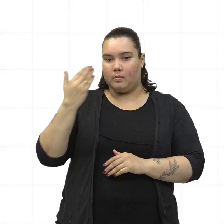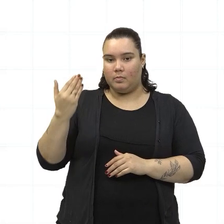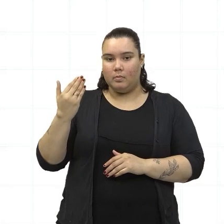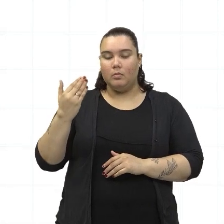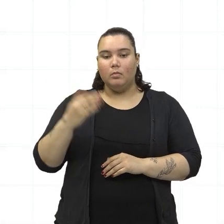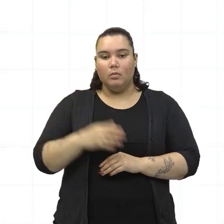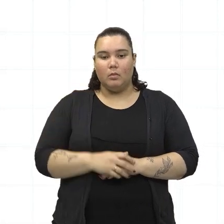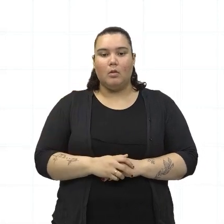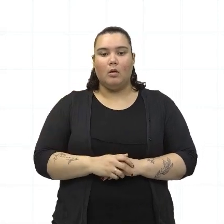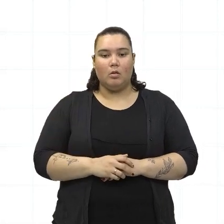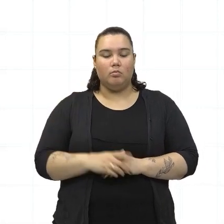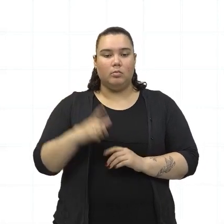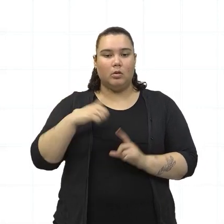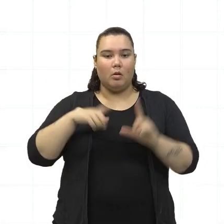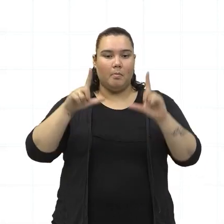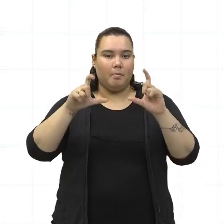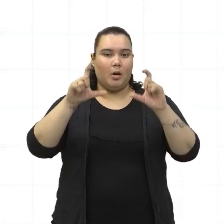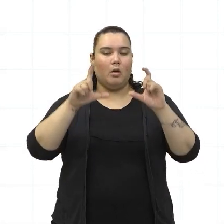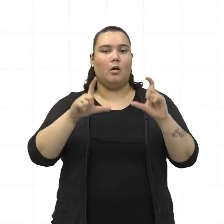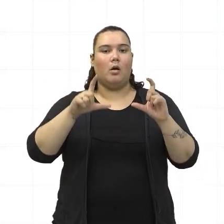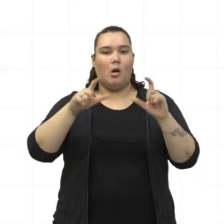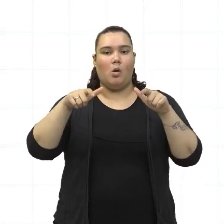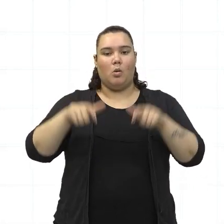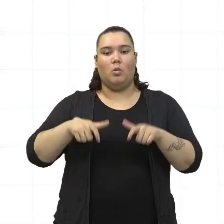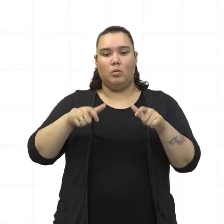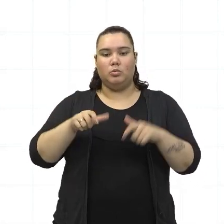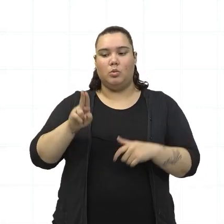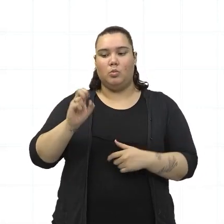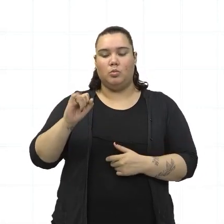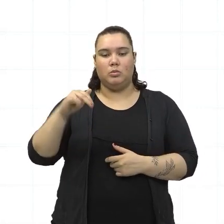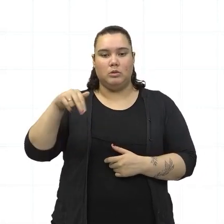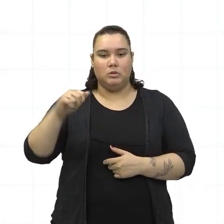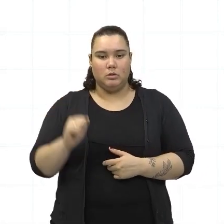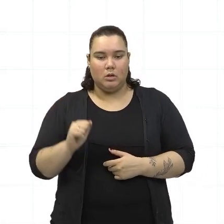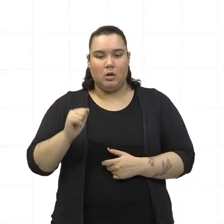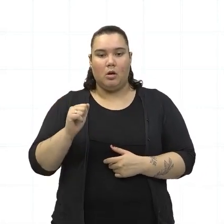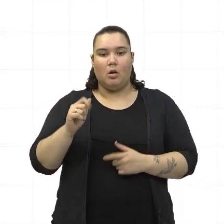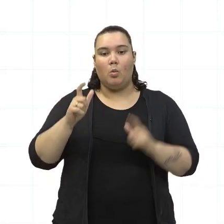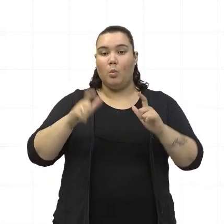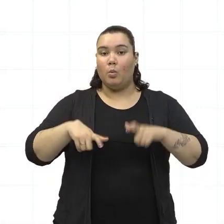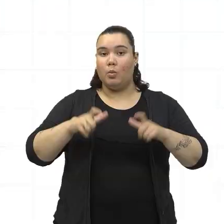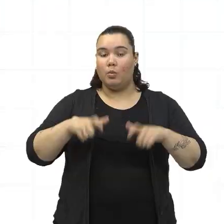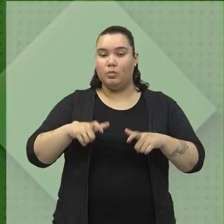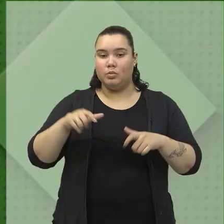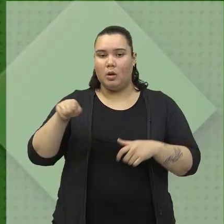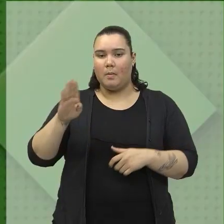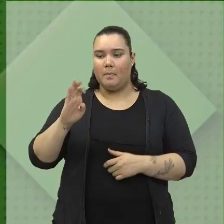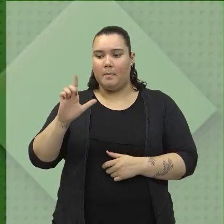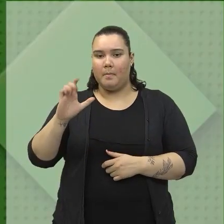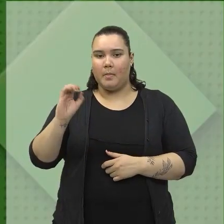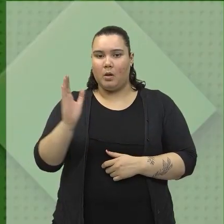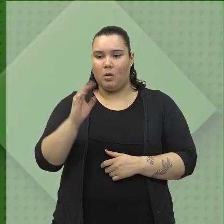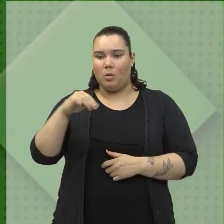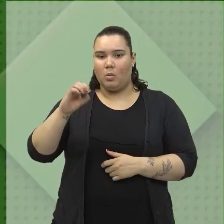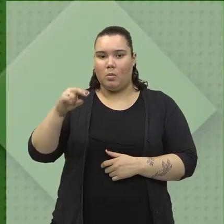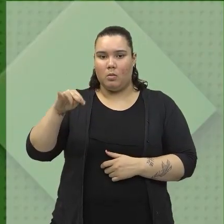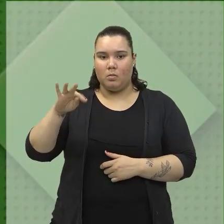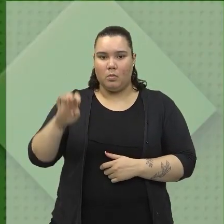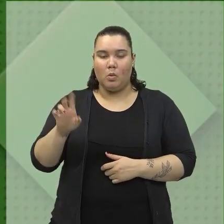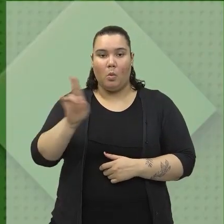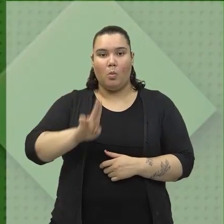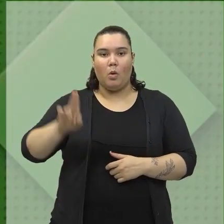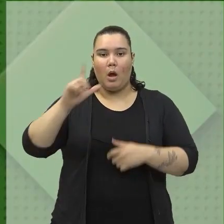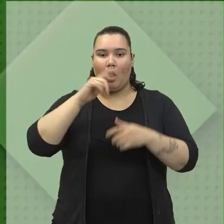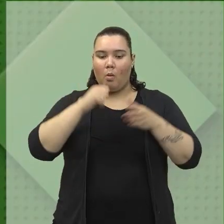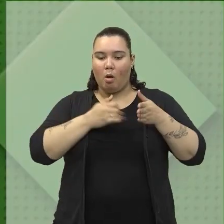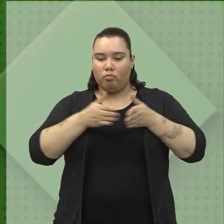visão aérea também da usina hidrelétrica de Belo Monte e fica localizada, né, ela utiliza a água do rio Xingu,